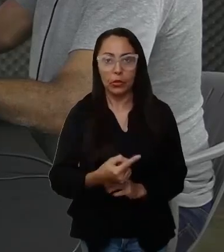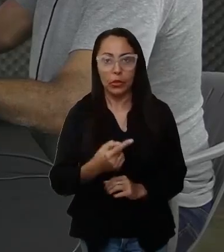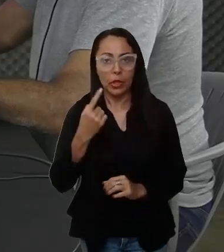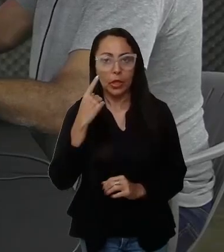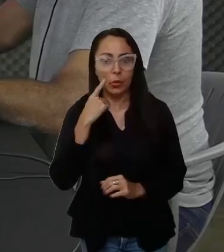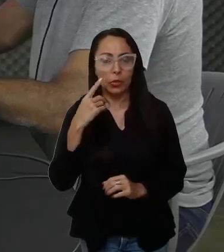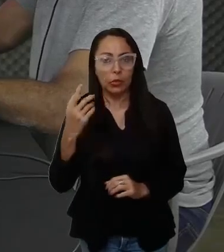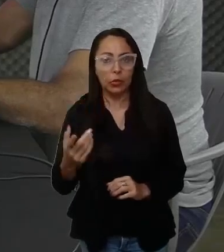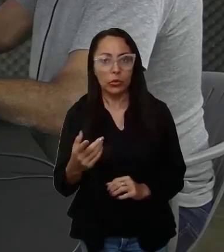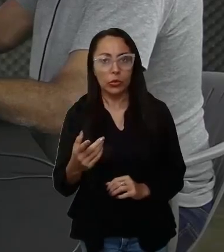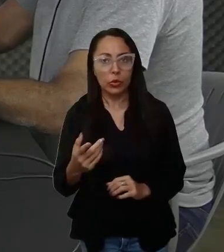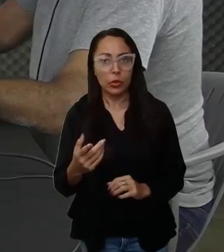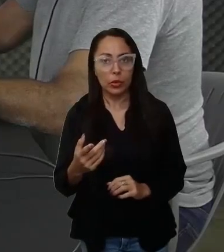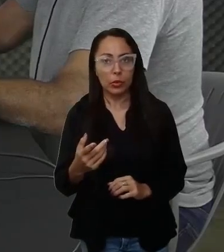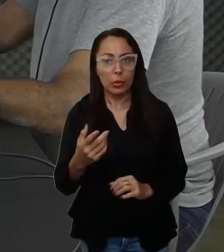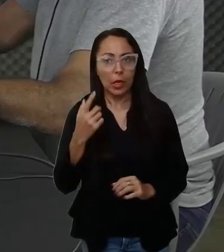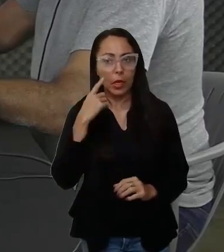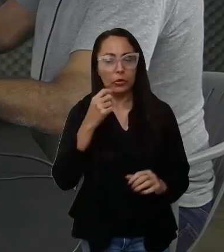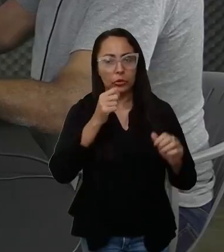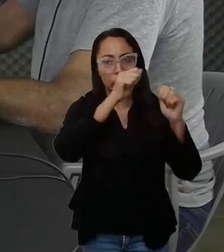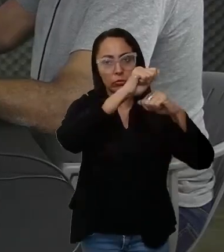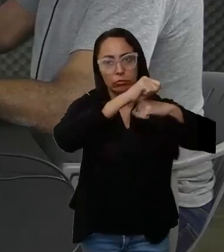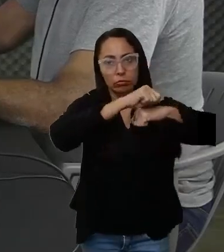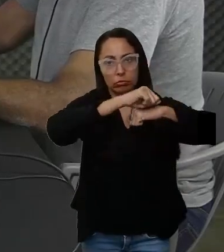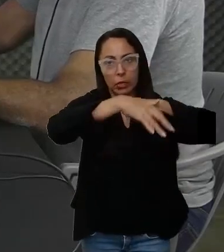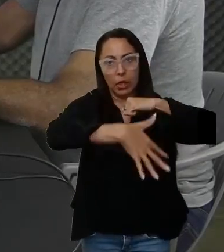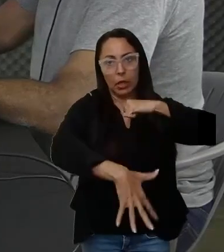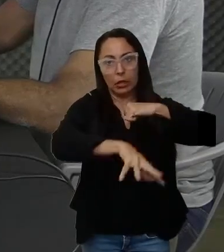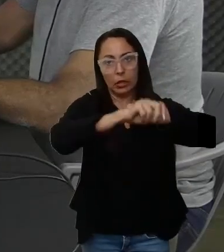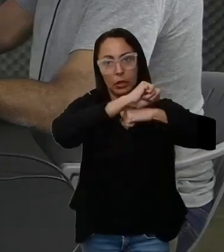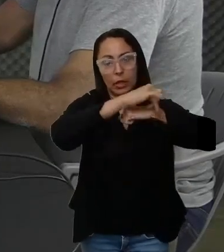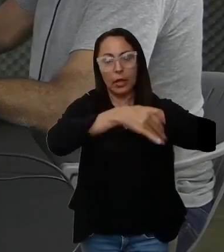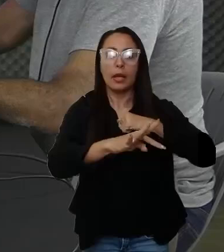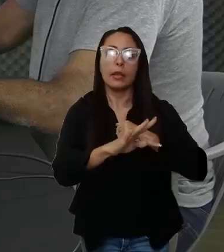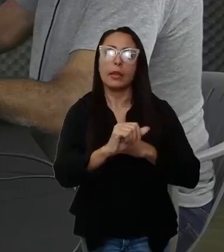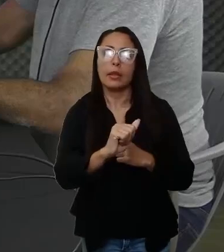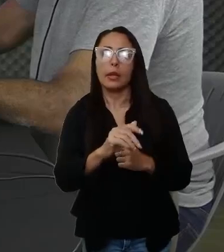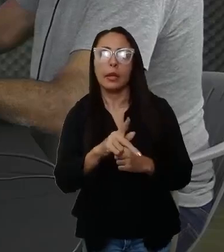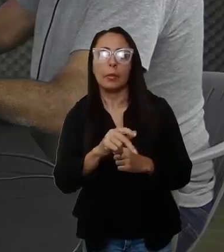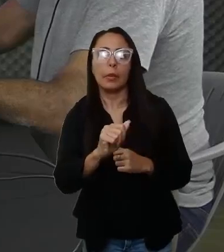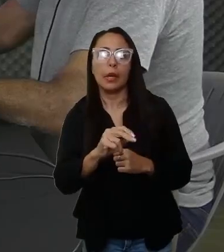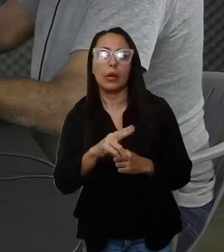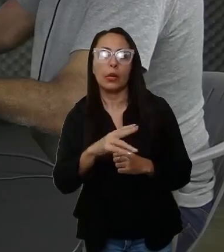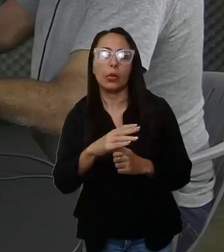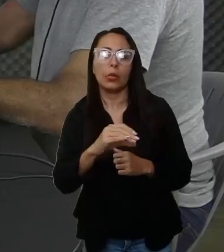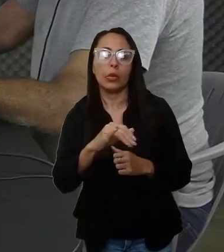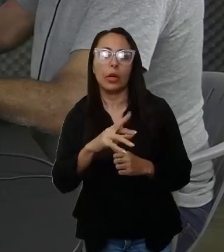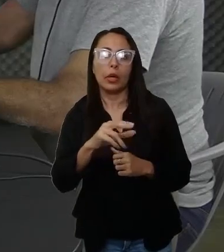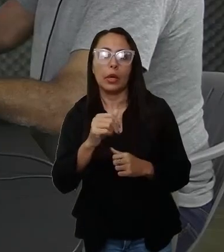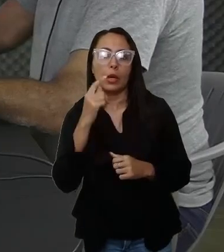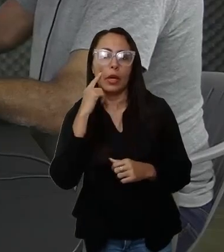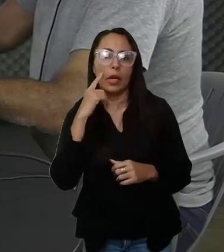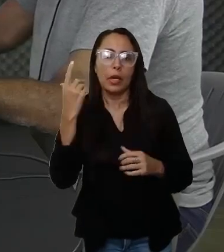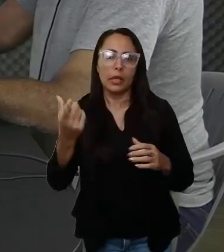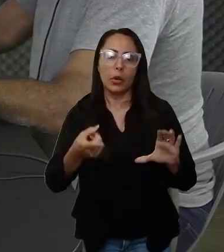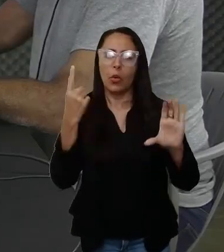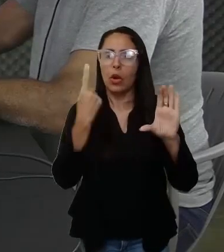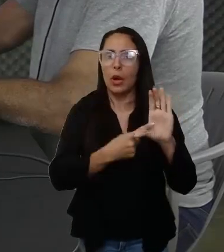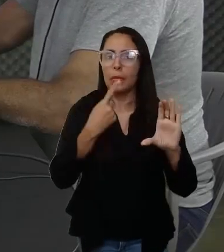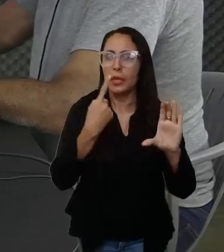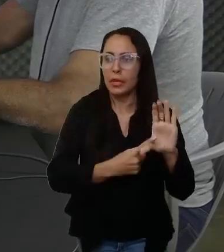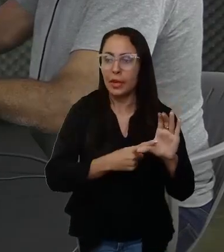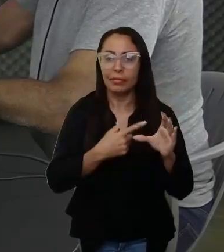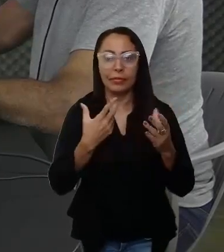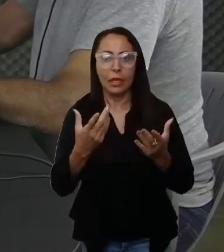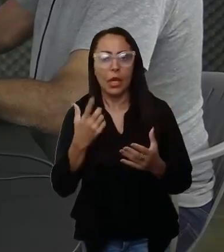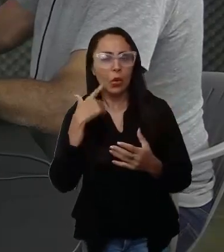de Itapacurá, temos a barragem de Carpina, então essa água que pudesse cair naquelas regiões seriam barradas, eu